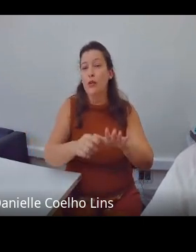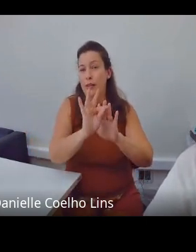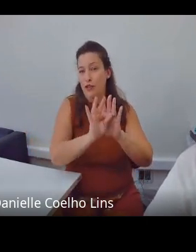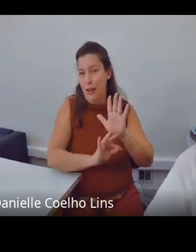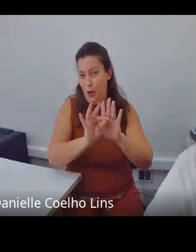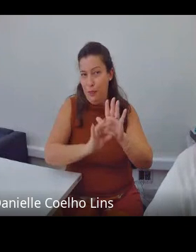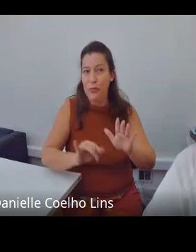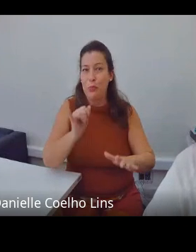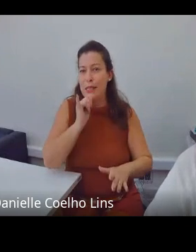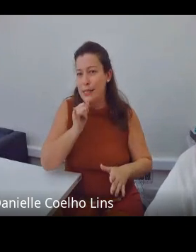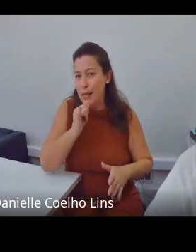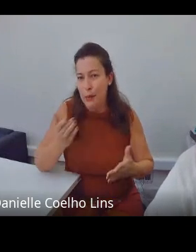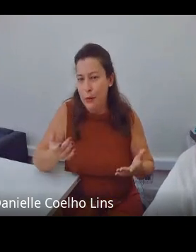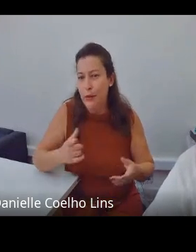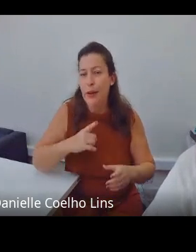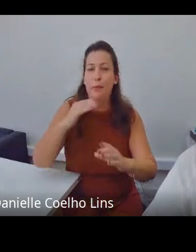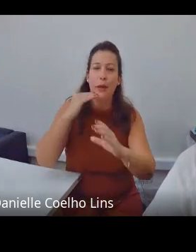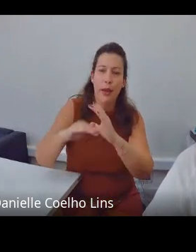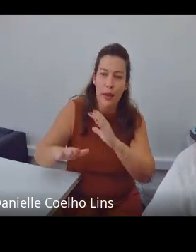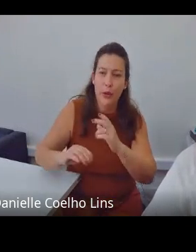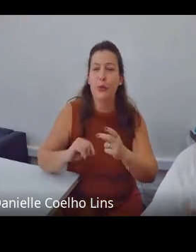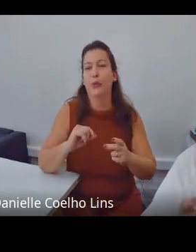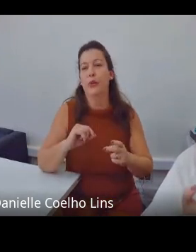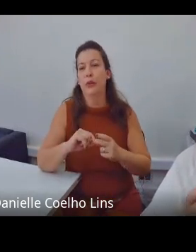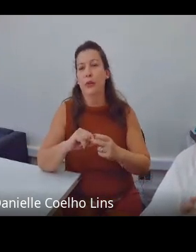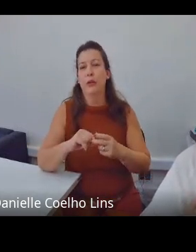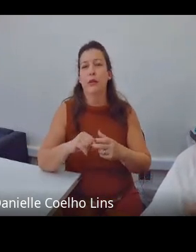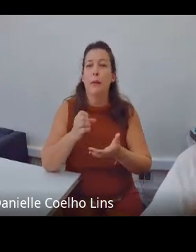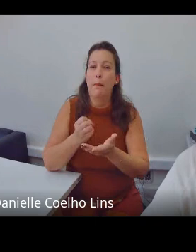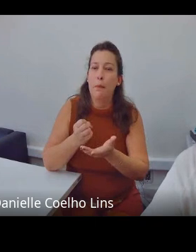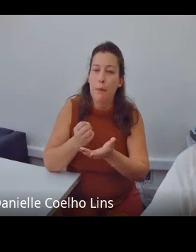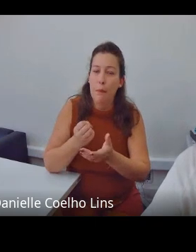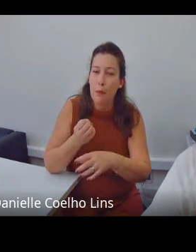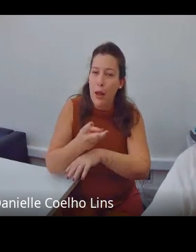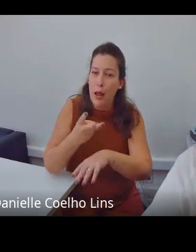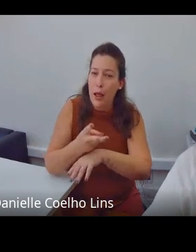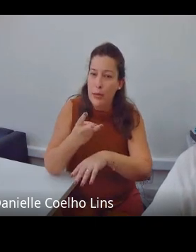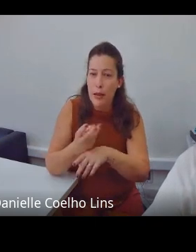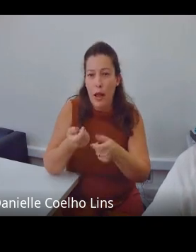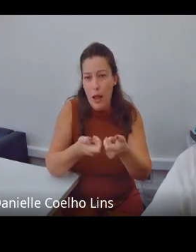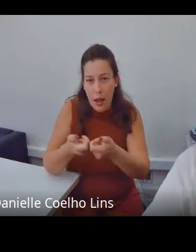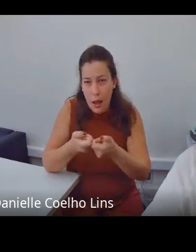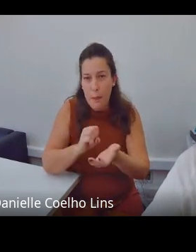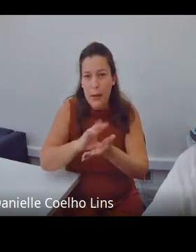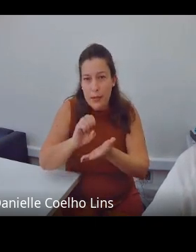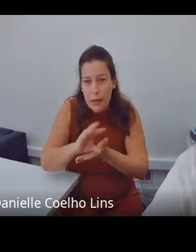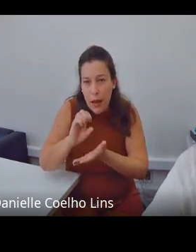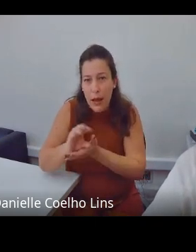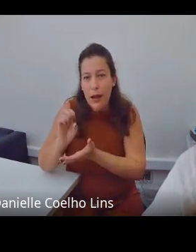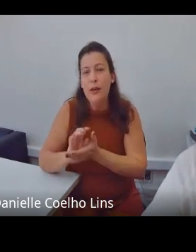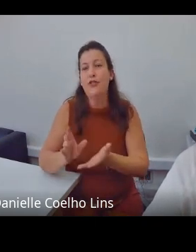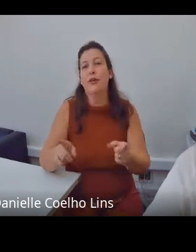gente tem no dia a dia, e-mail é um tipo de gênero, mensagem que a gente manda por aplicativo WhatsApp, mensagem